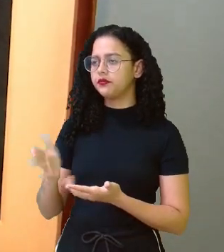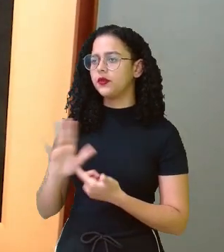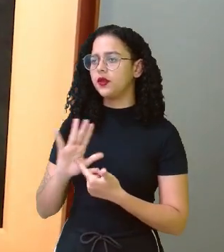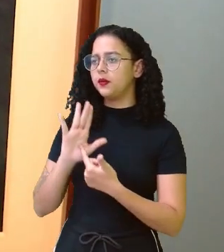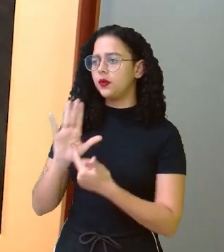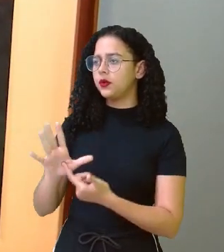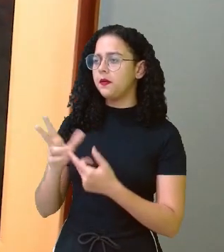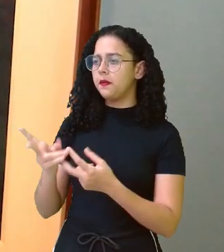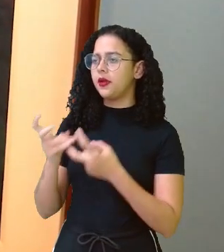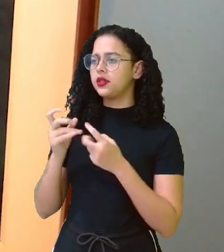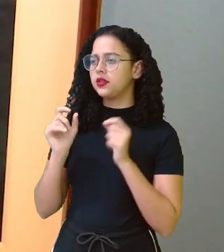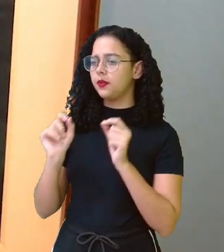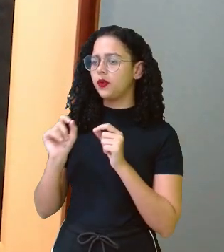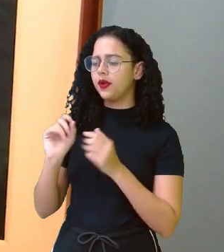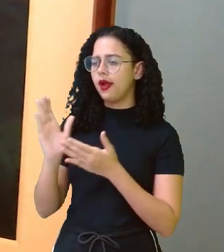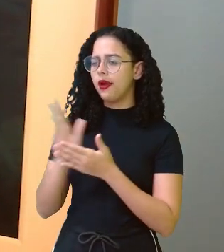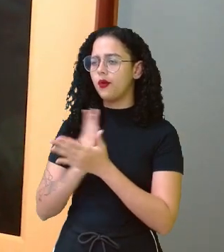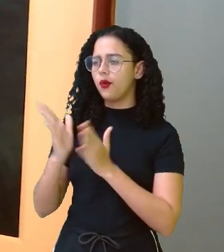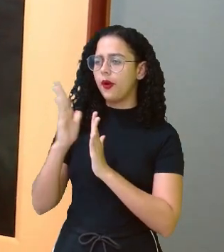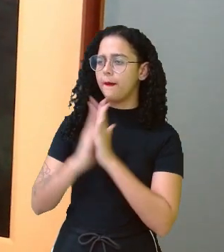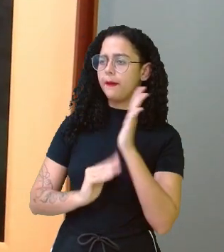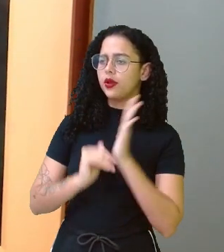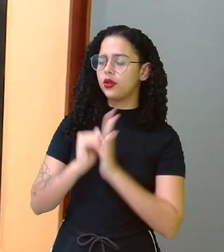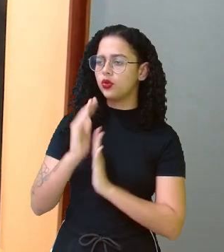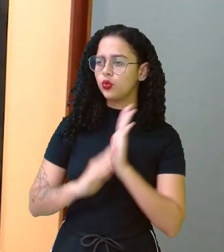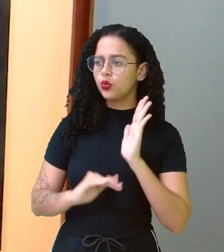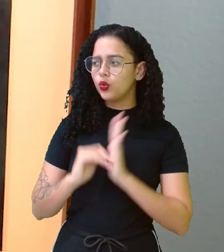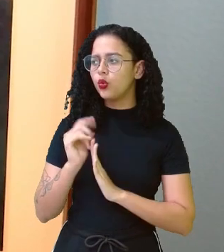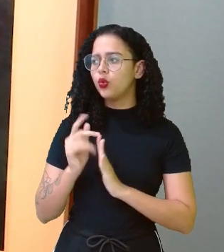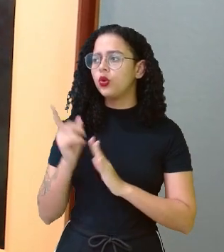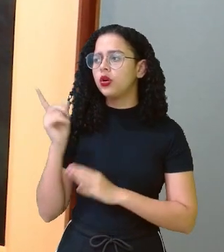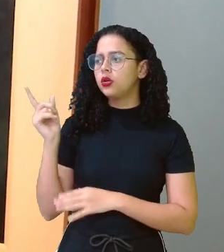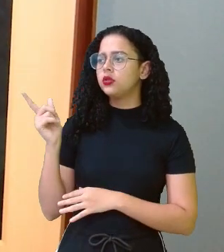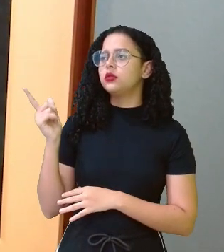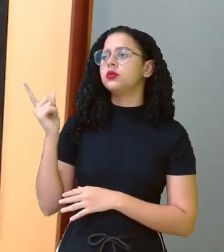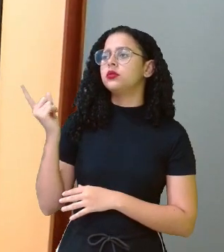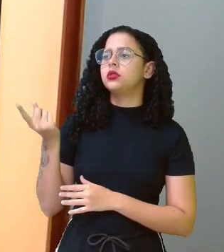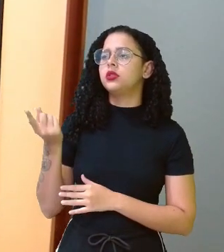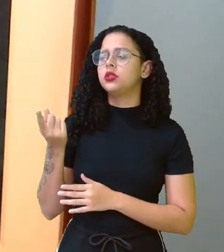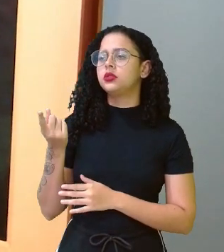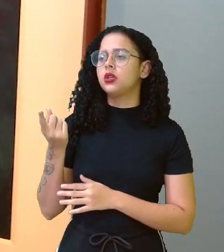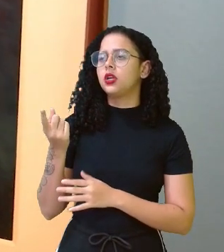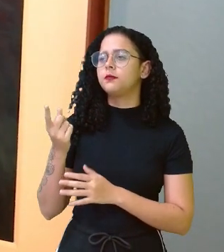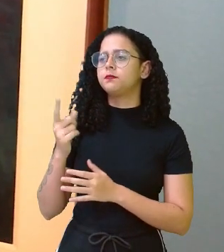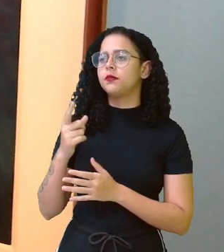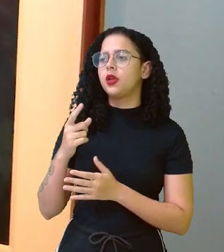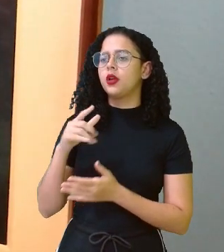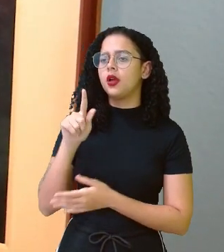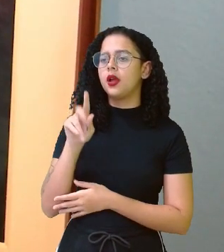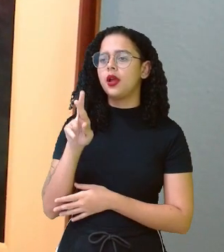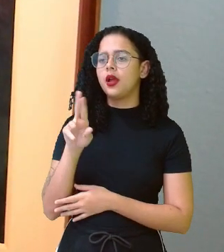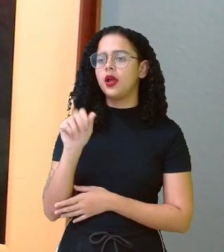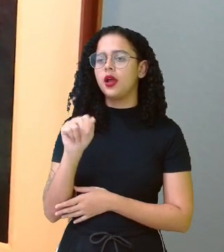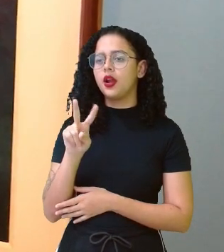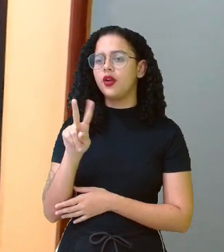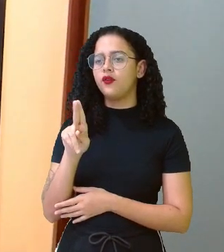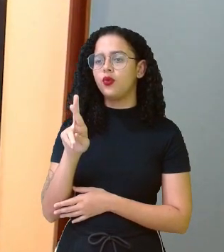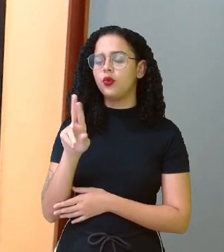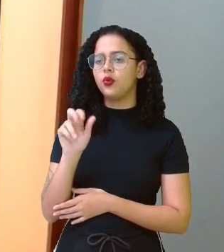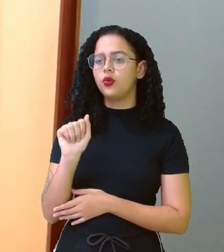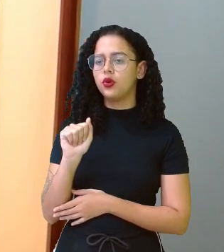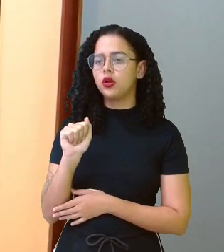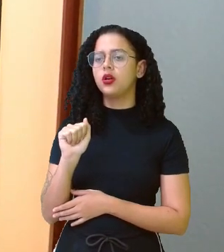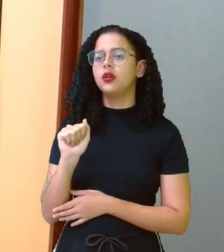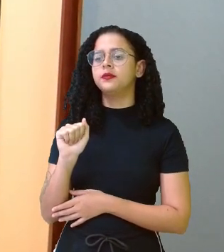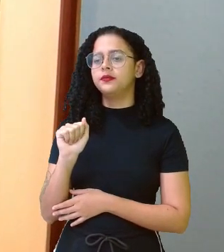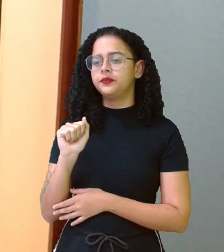percebe, por exemplo, que algumas dessas pinturas, algumas dessas gravuras, vamos por assim dizer, elas tentam trazer, né,